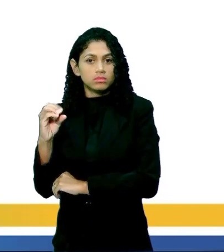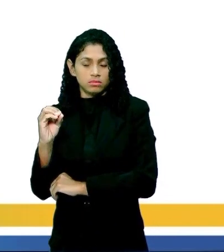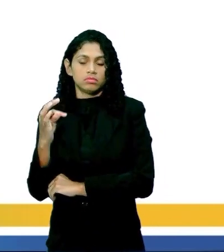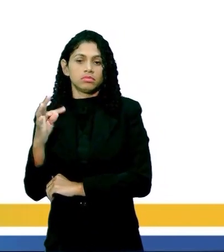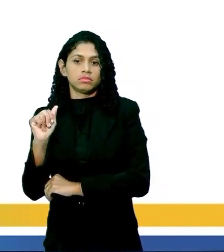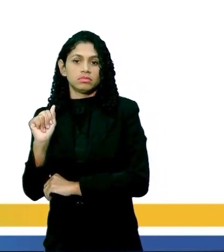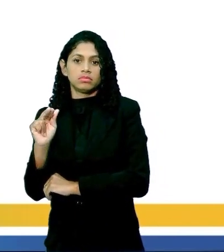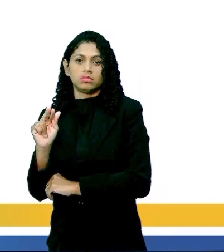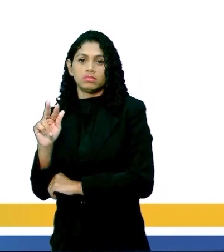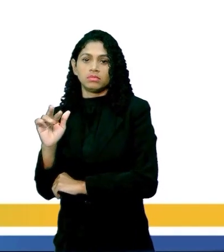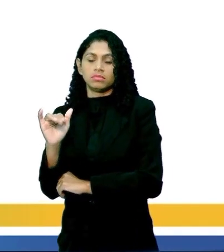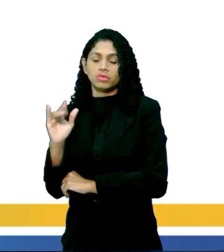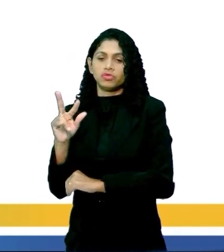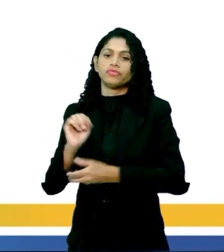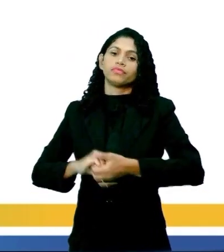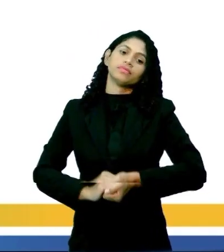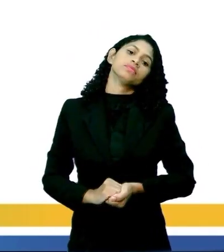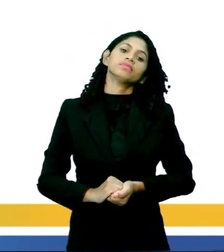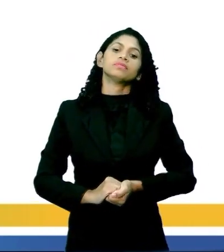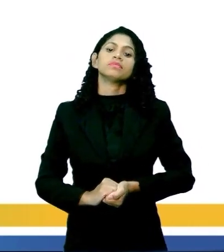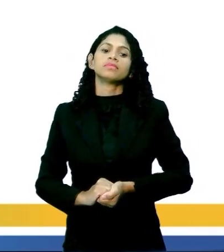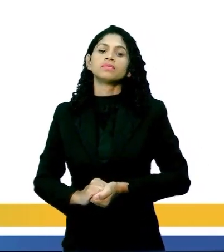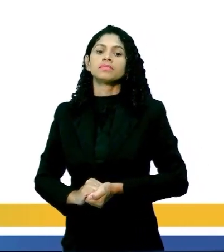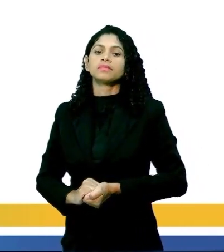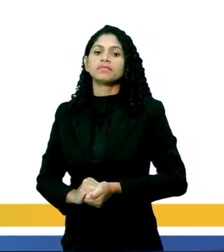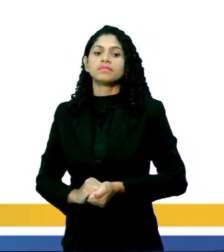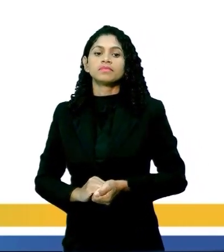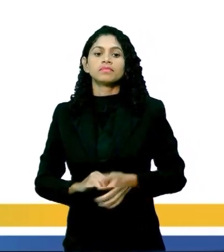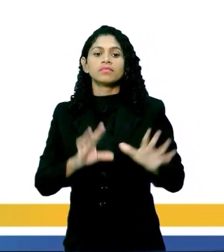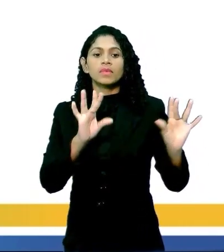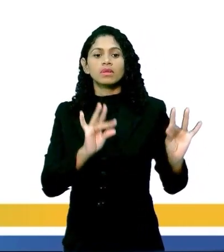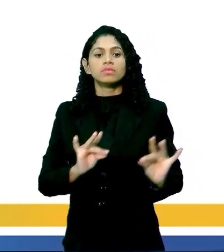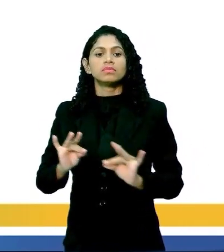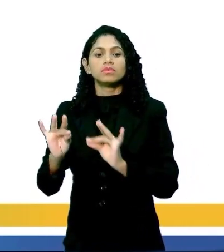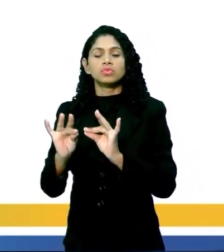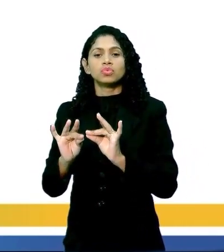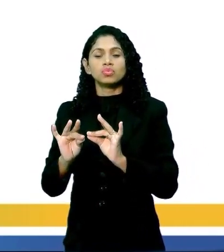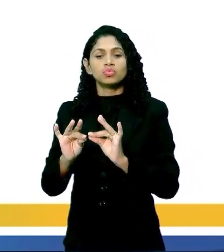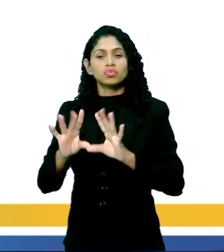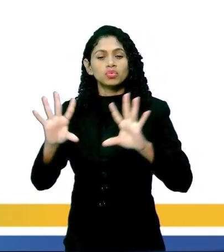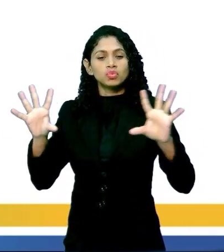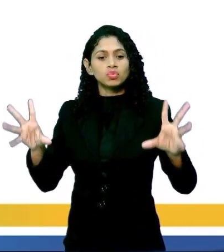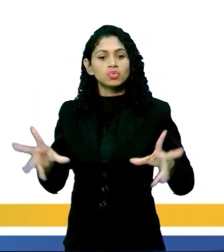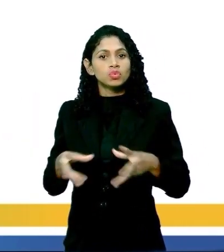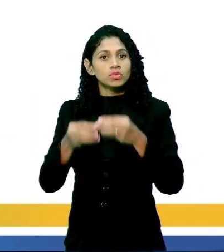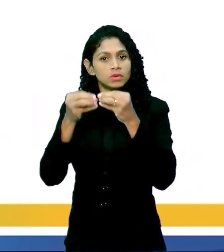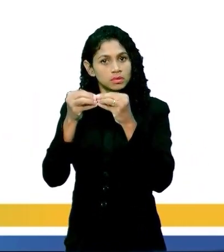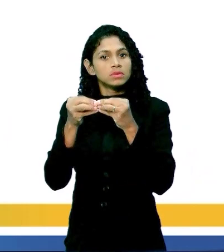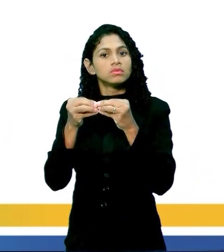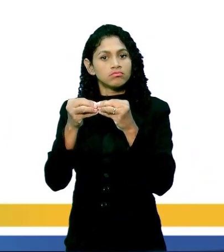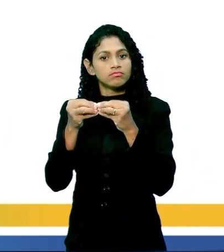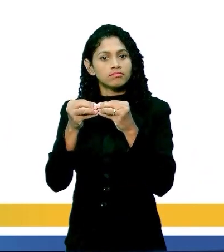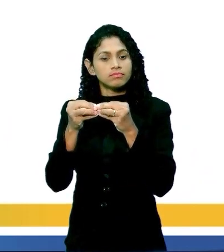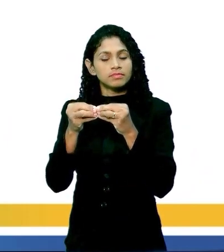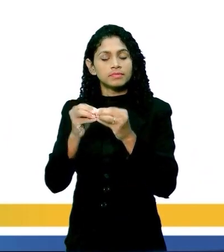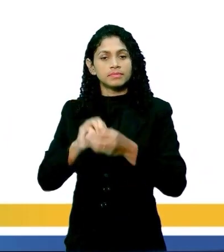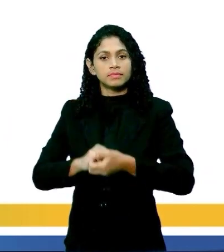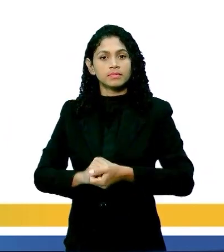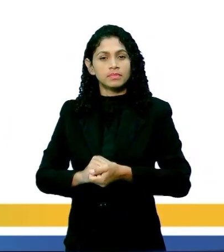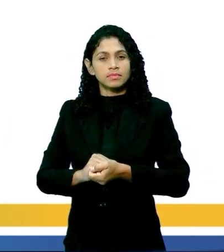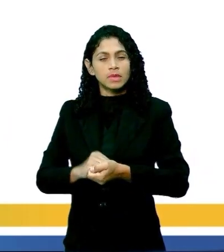literário. Mas antes disso, eu trouxe para vocês, resumidinho aqui, um mapa conceitual, tá? Rapidão.